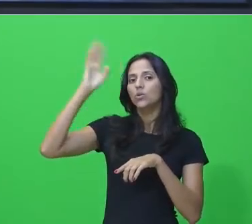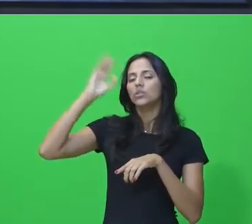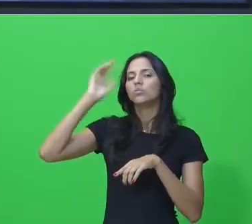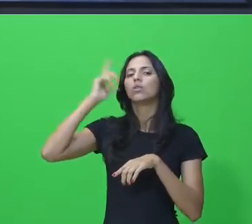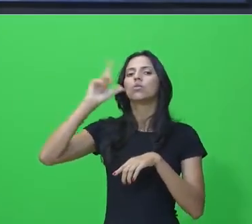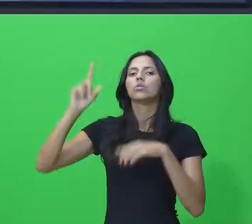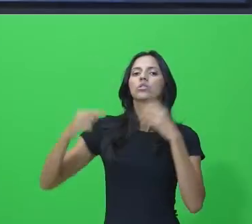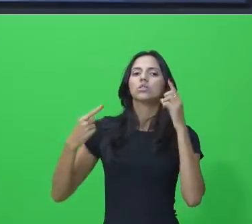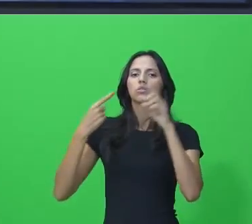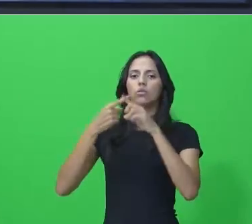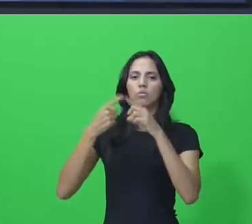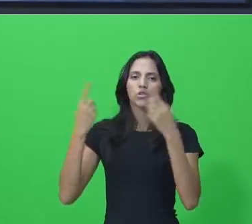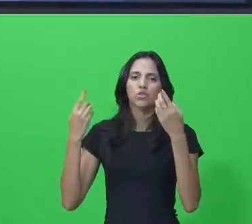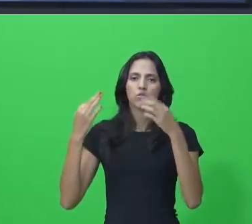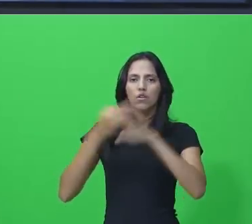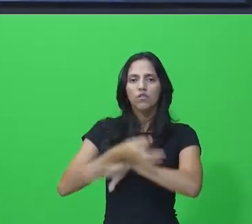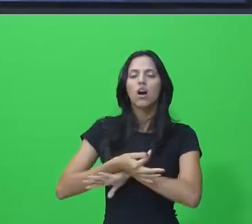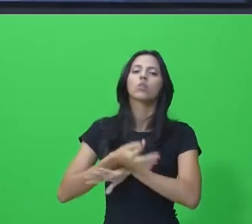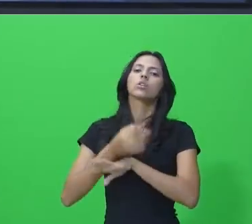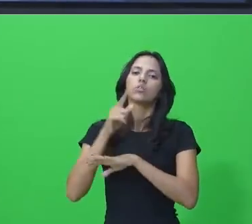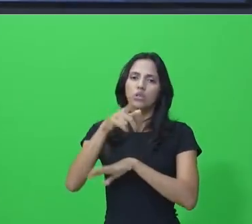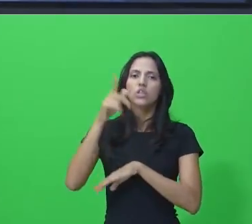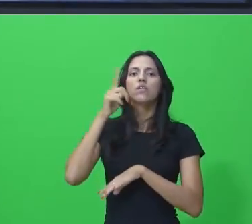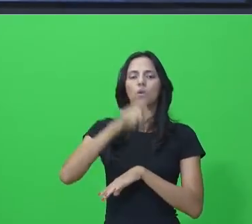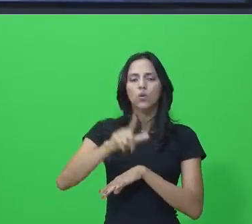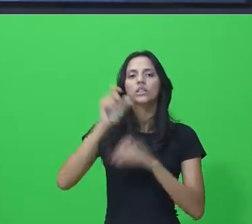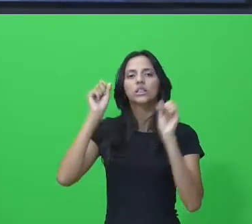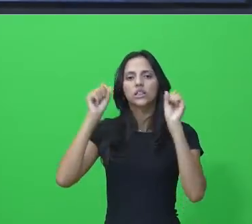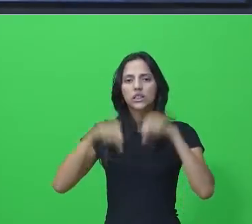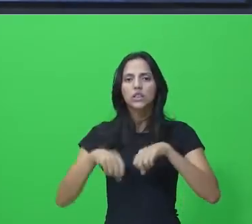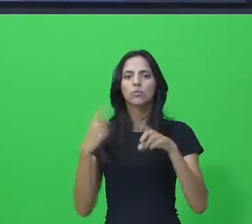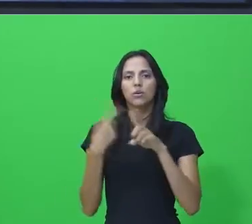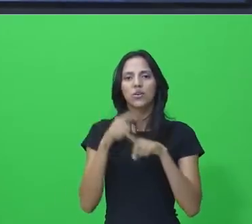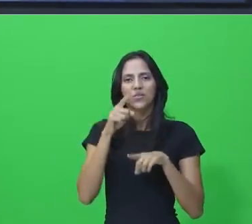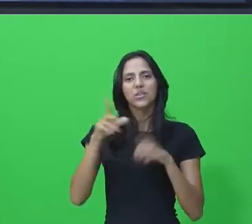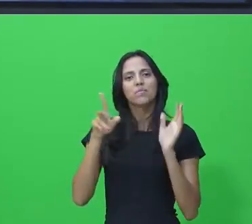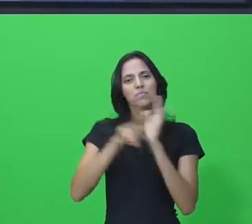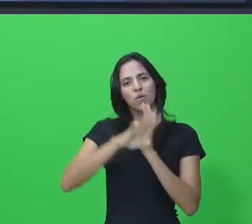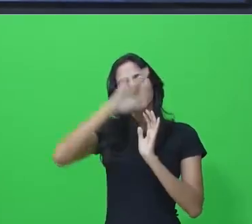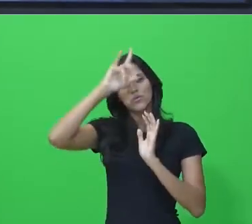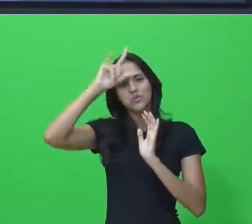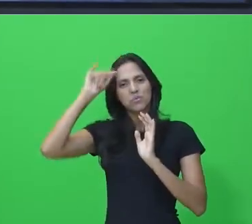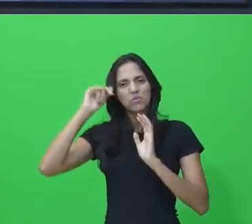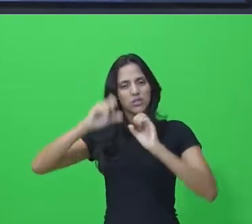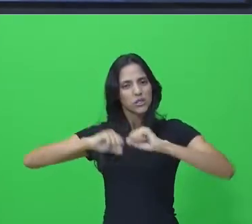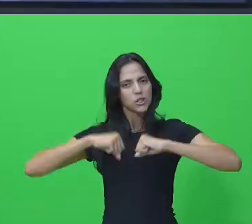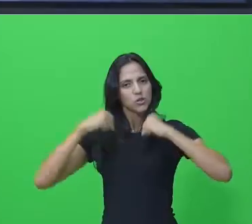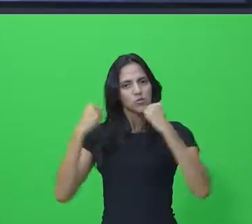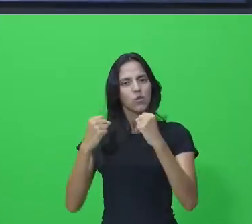sonhos que você consegue chegar lá. E com certeza você chega porque você é amazonense, você tem garra